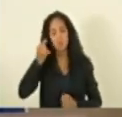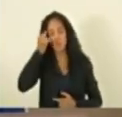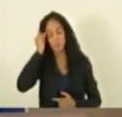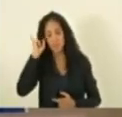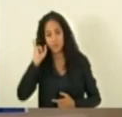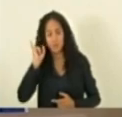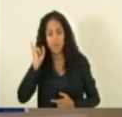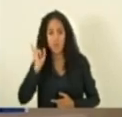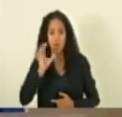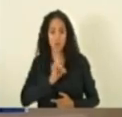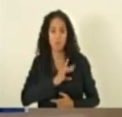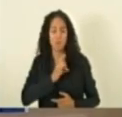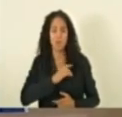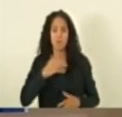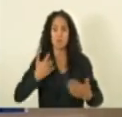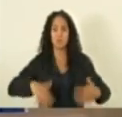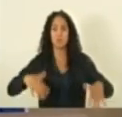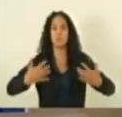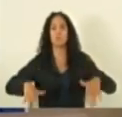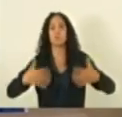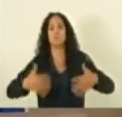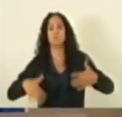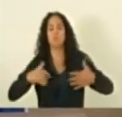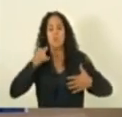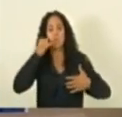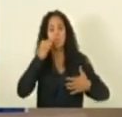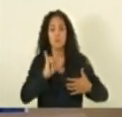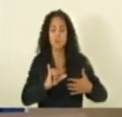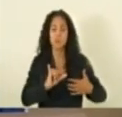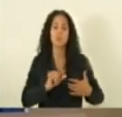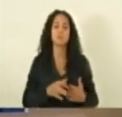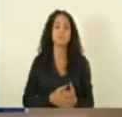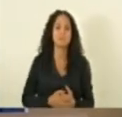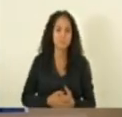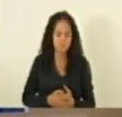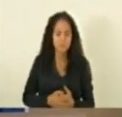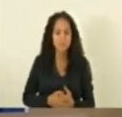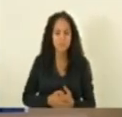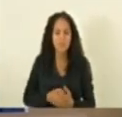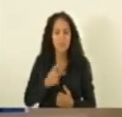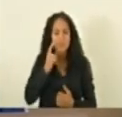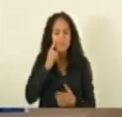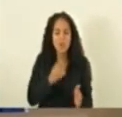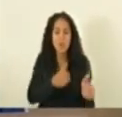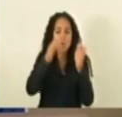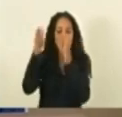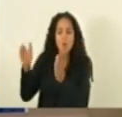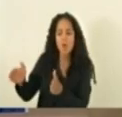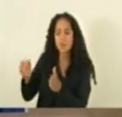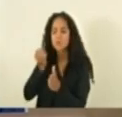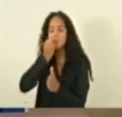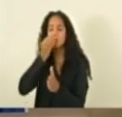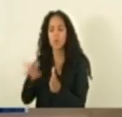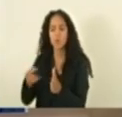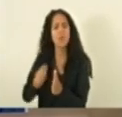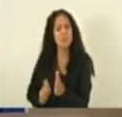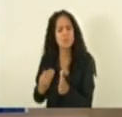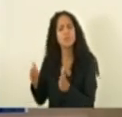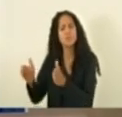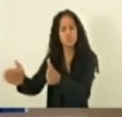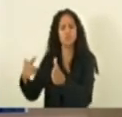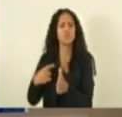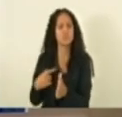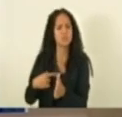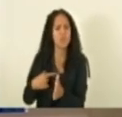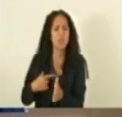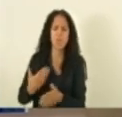de pânico, para não entrar num desespero, olhar aquele lado bom, porque ele existe.